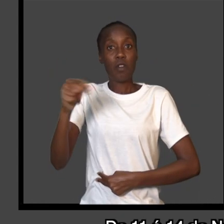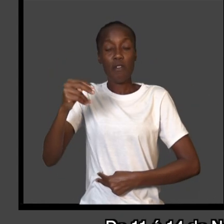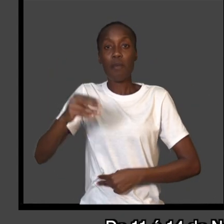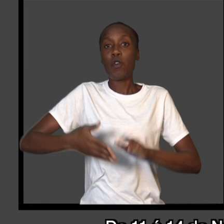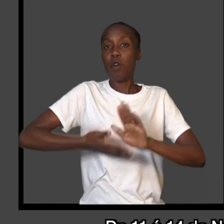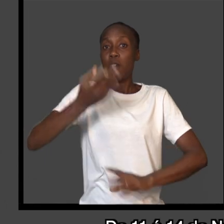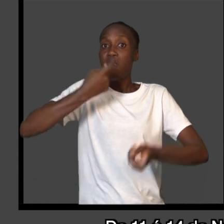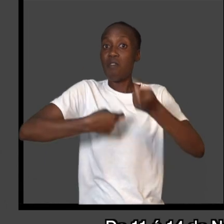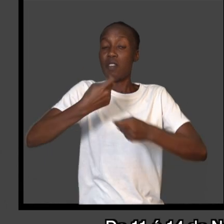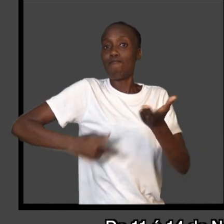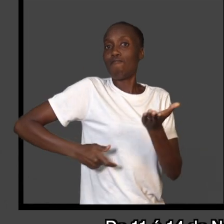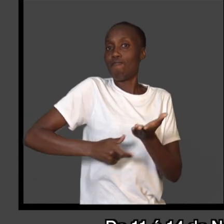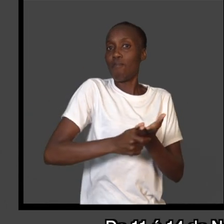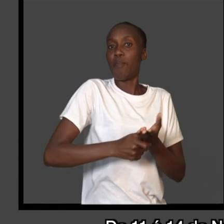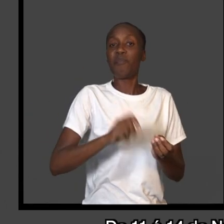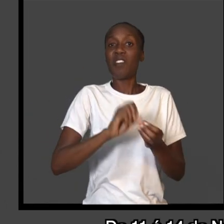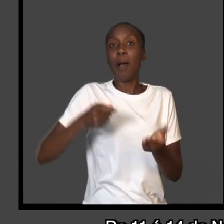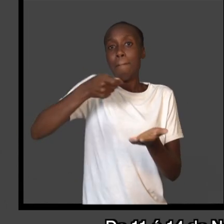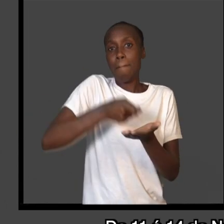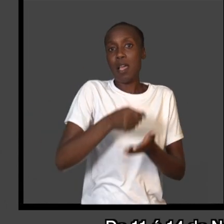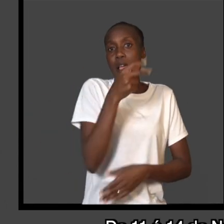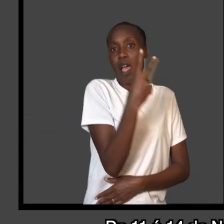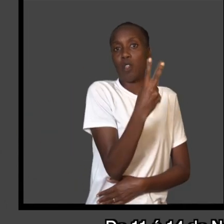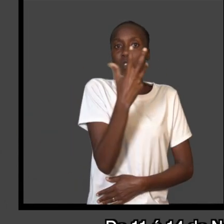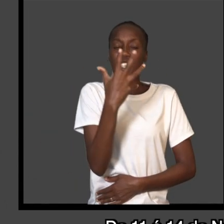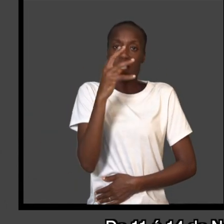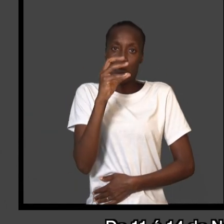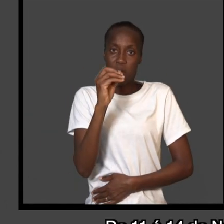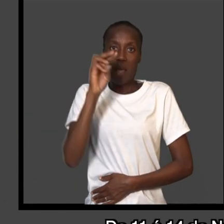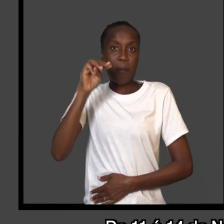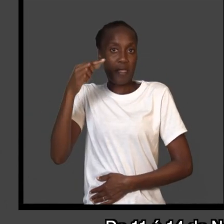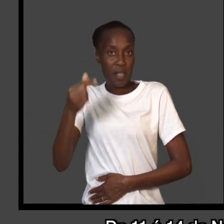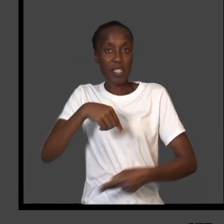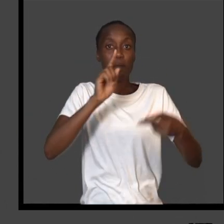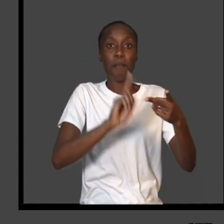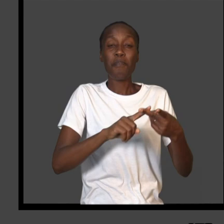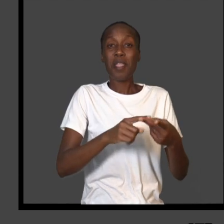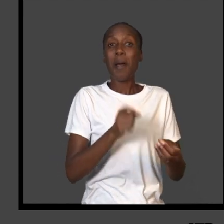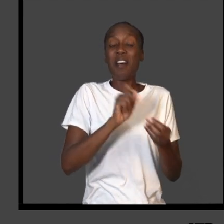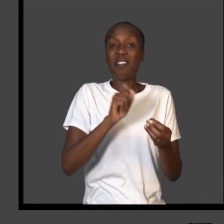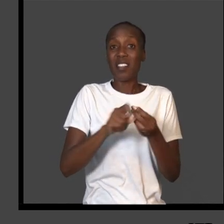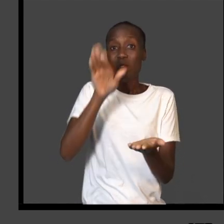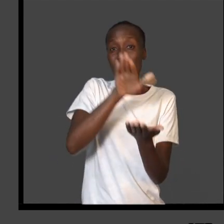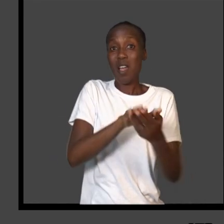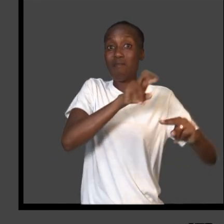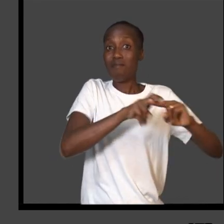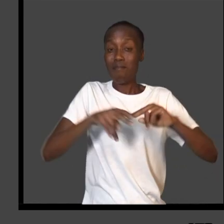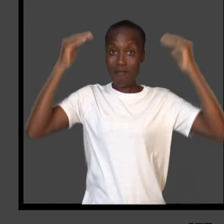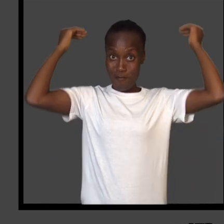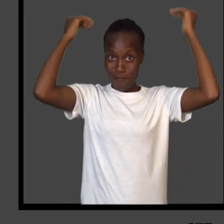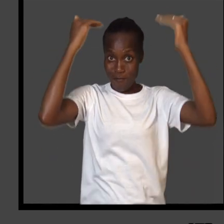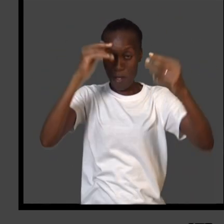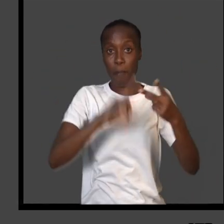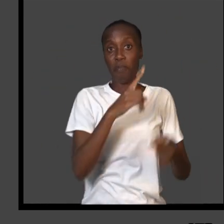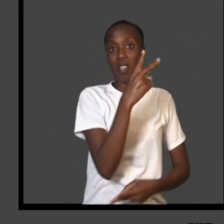estarão à venda a preço de R 250,00, bancada coberta e R 150,00